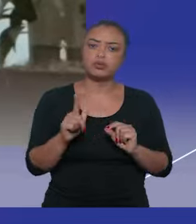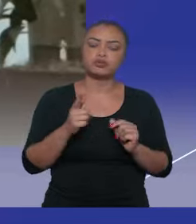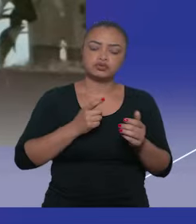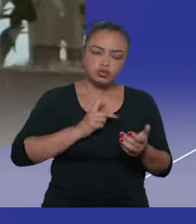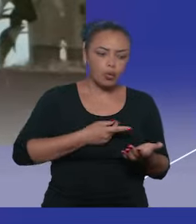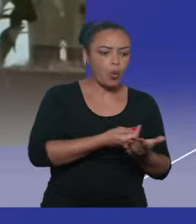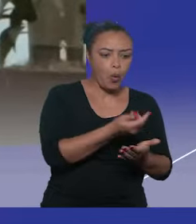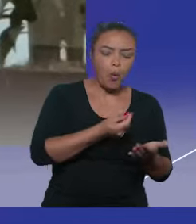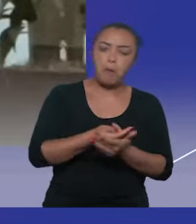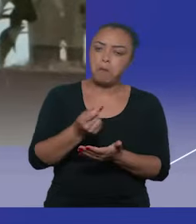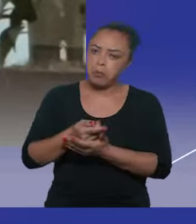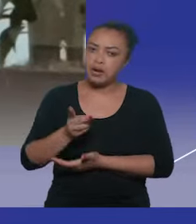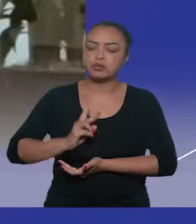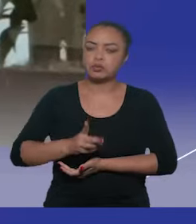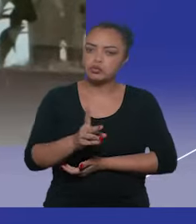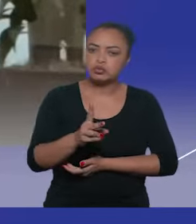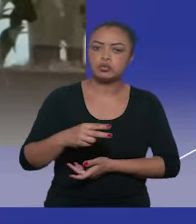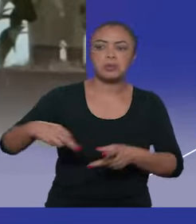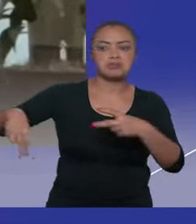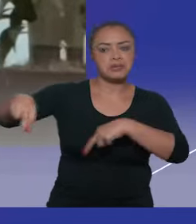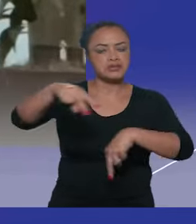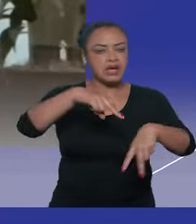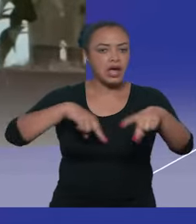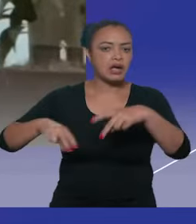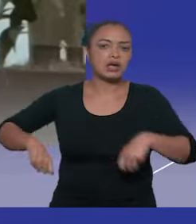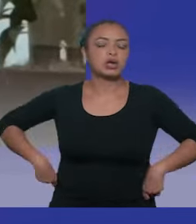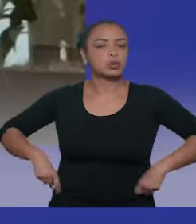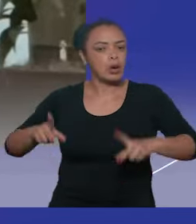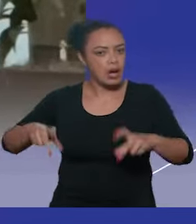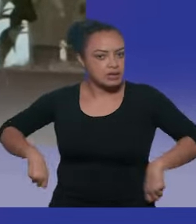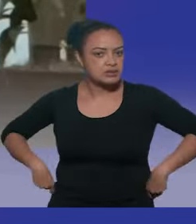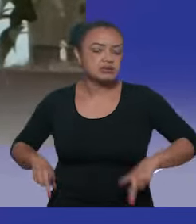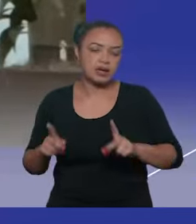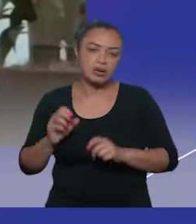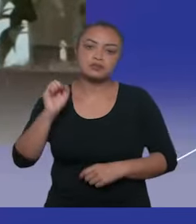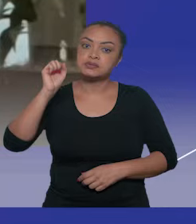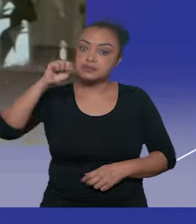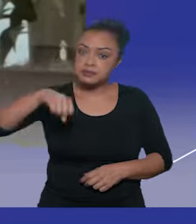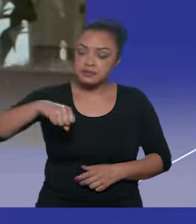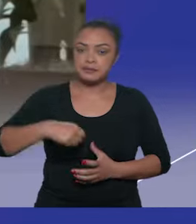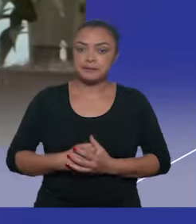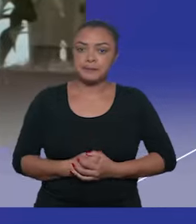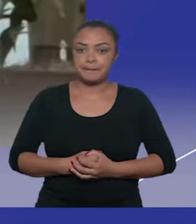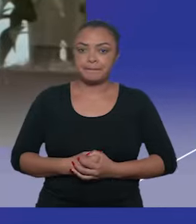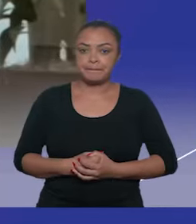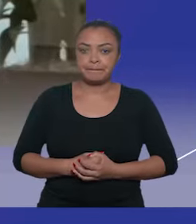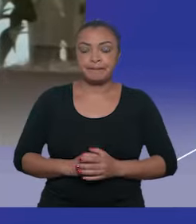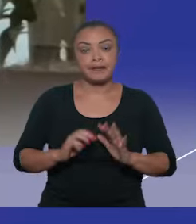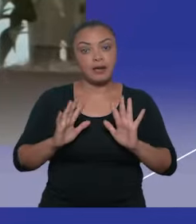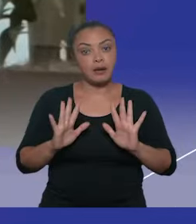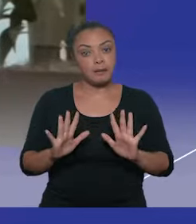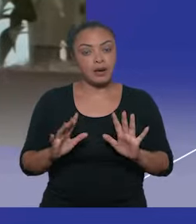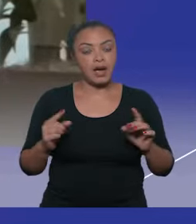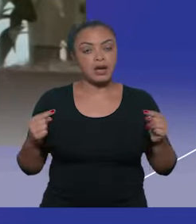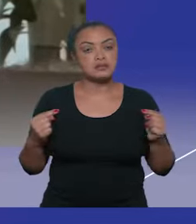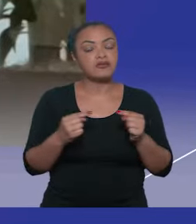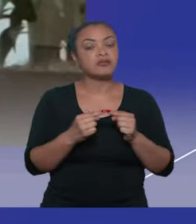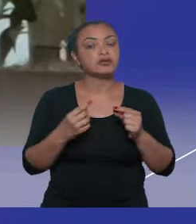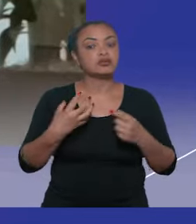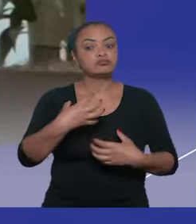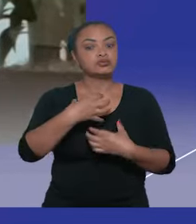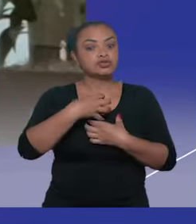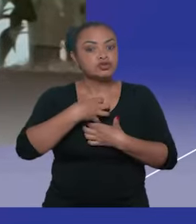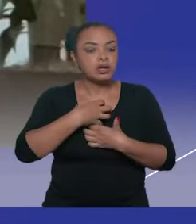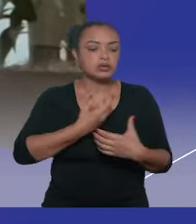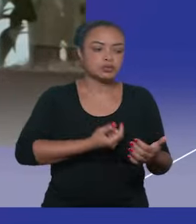continuou resiliente, continuou consumindo, continuou saindo, continuou gastando. Só que, obviamente, isso afetou a